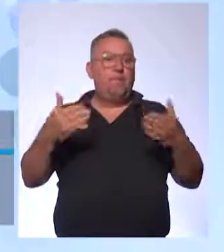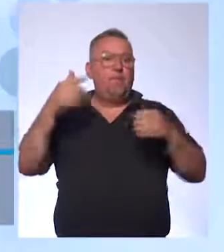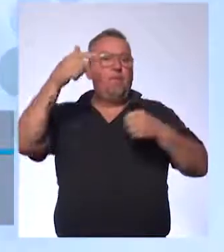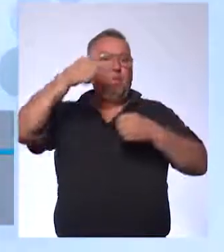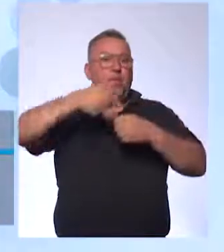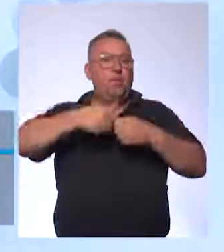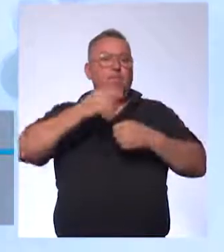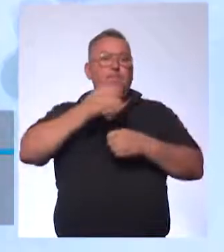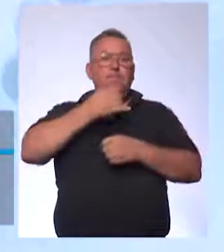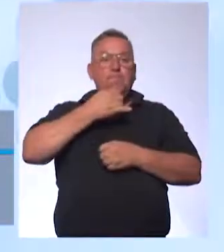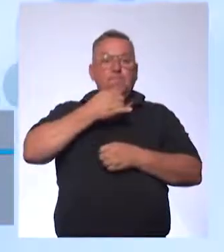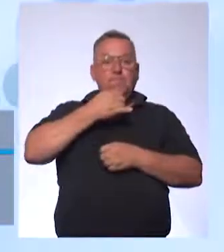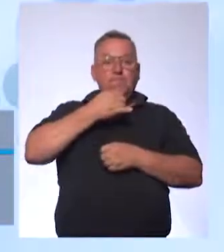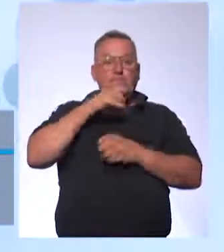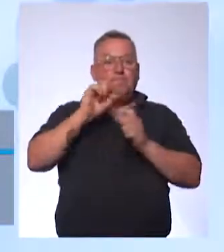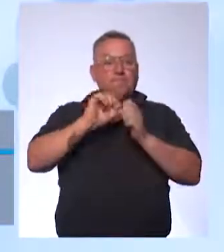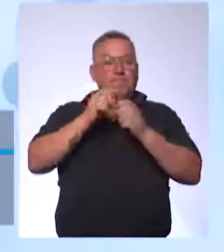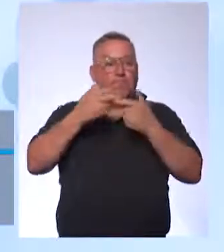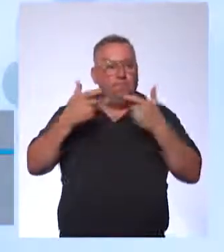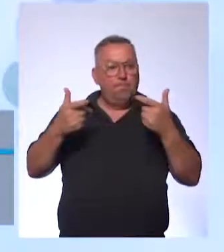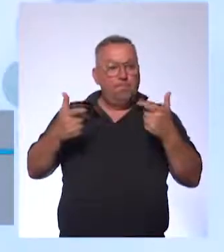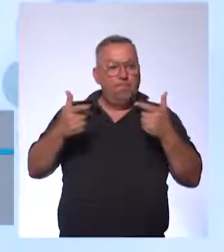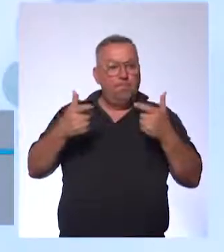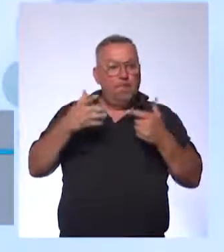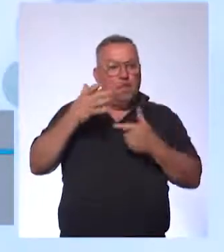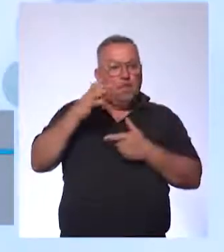por exemplo, ele foi produzido entre